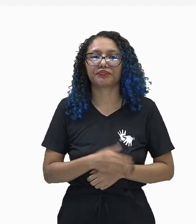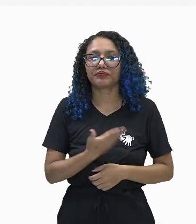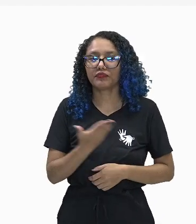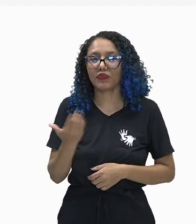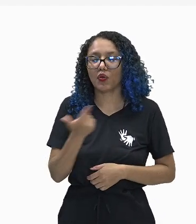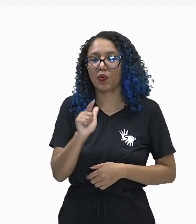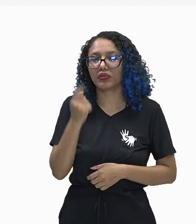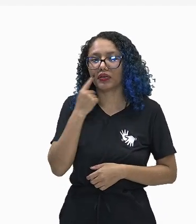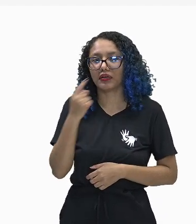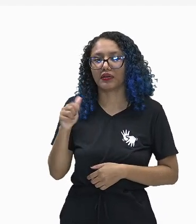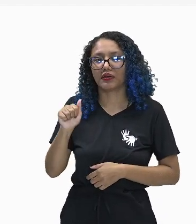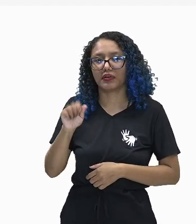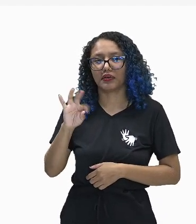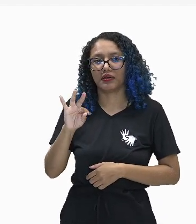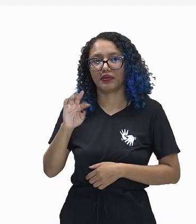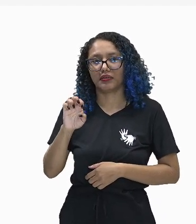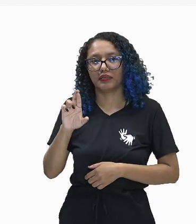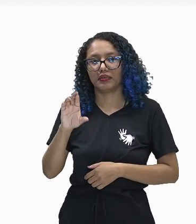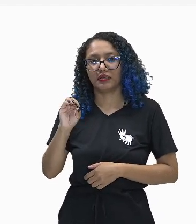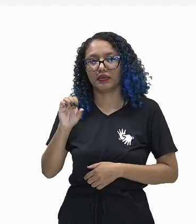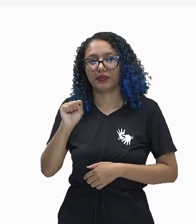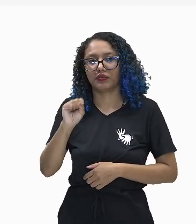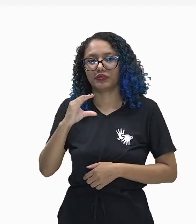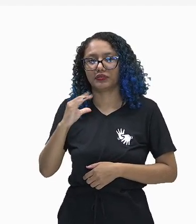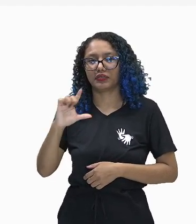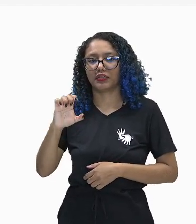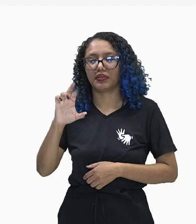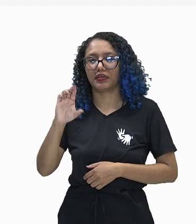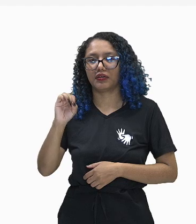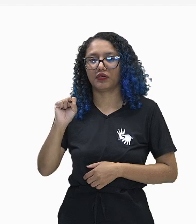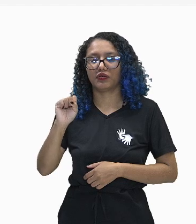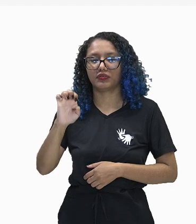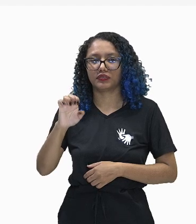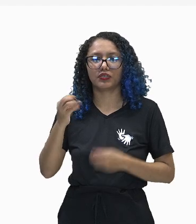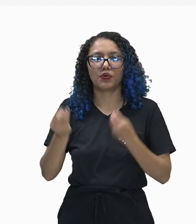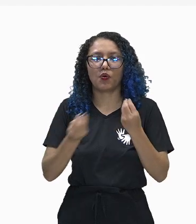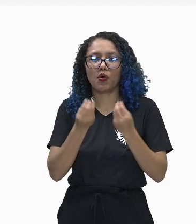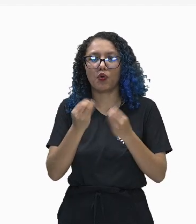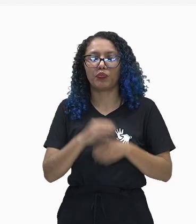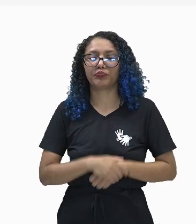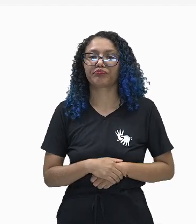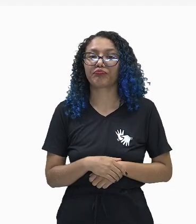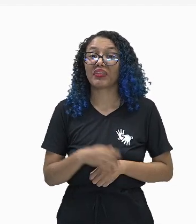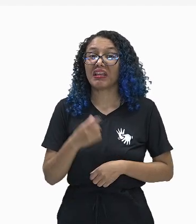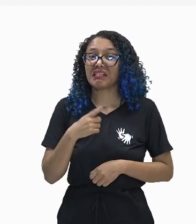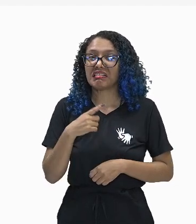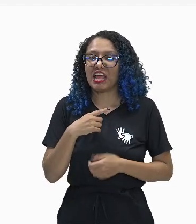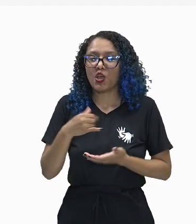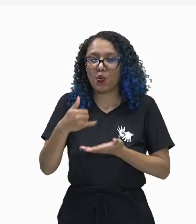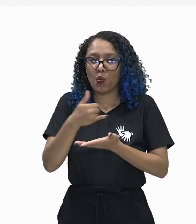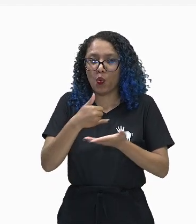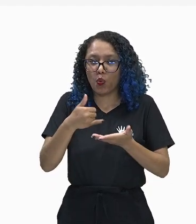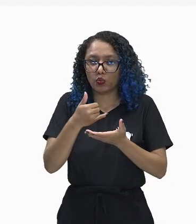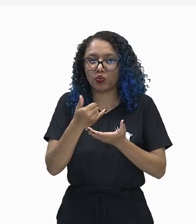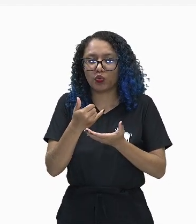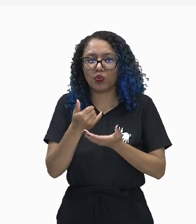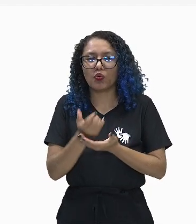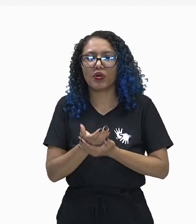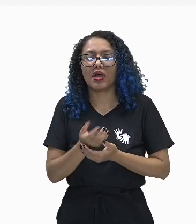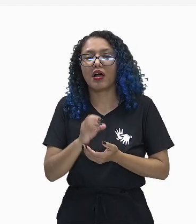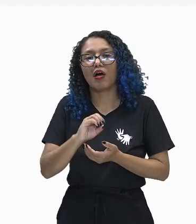A aterosclerose, ela é caracterizada pelo acúmulo de placas de gordura, cálcio ou outras